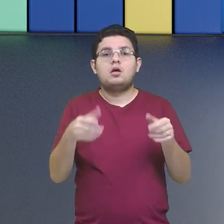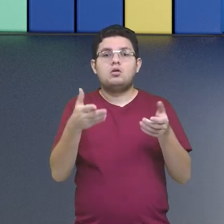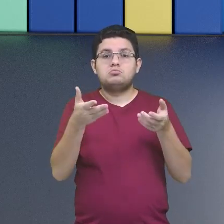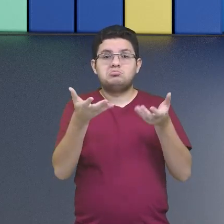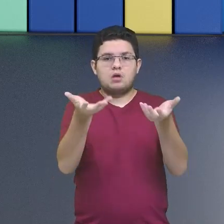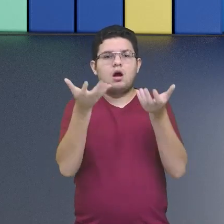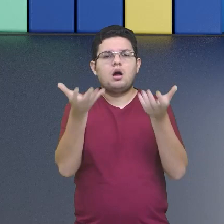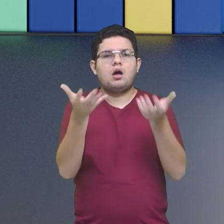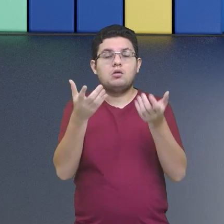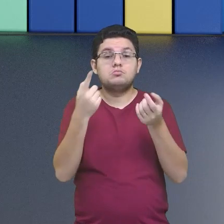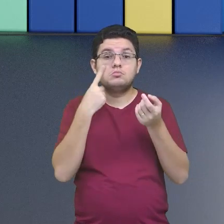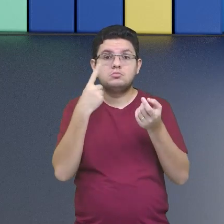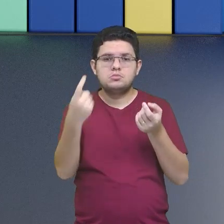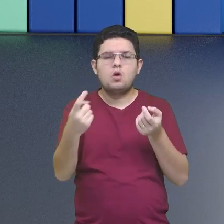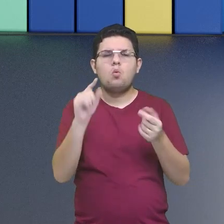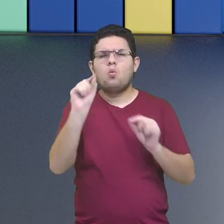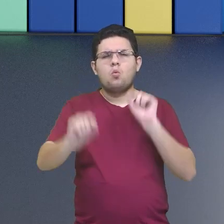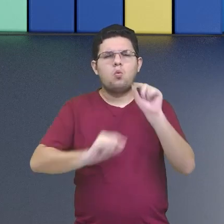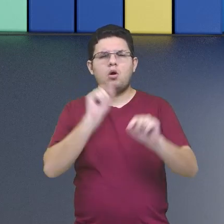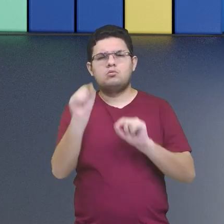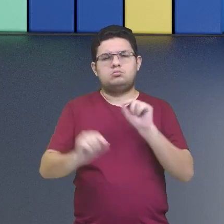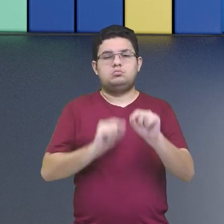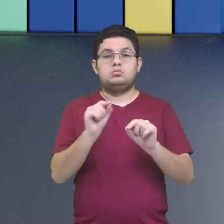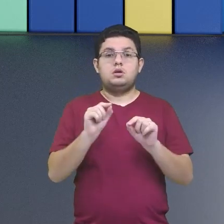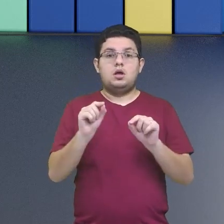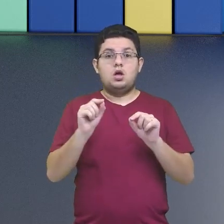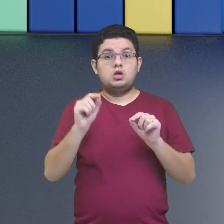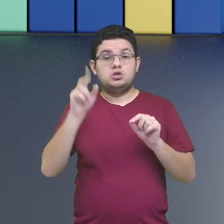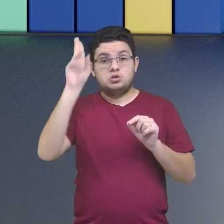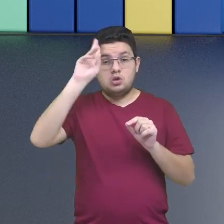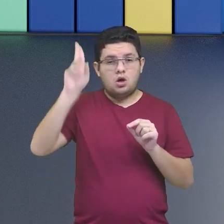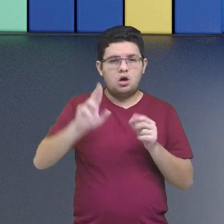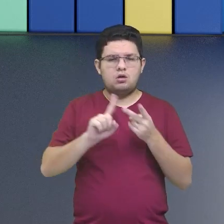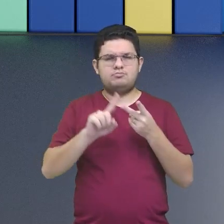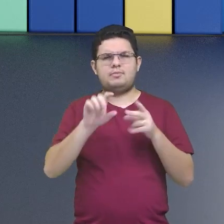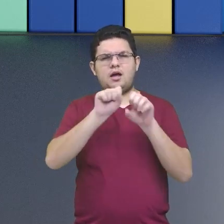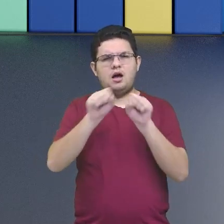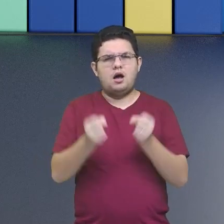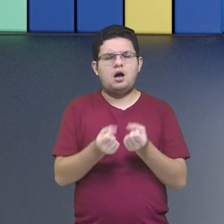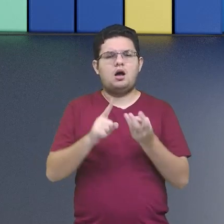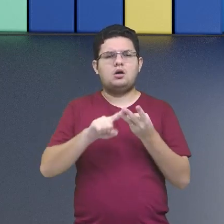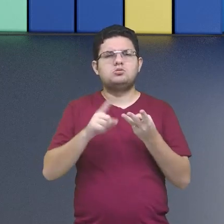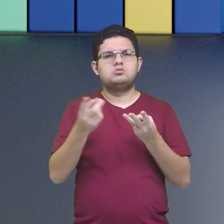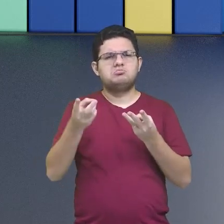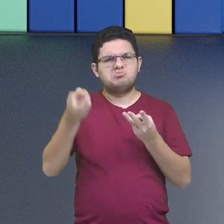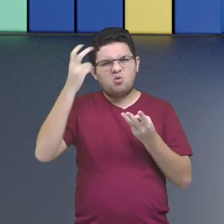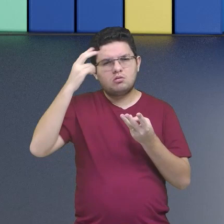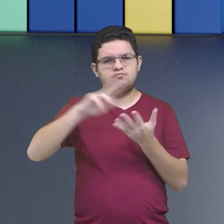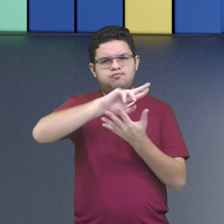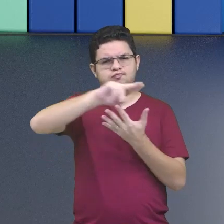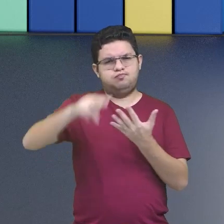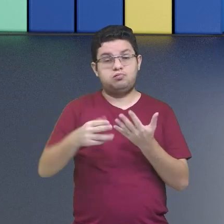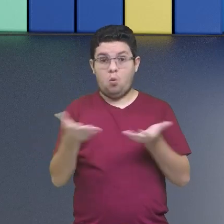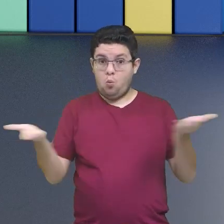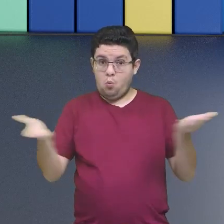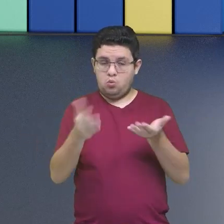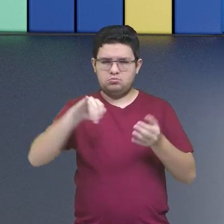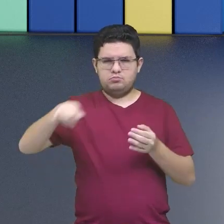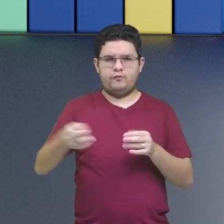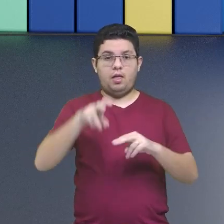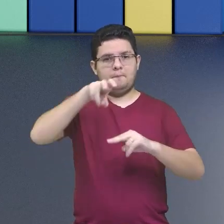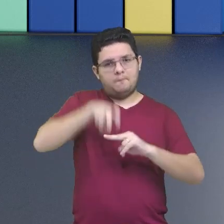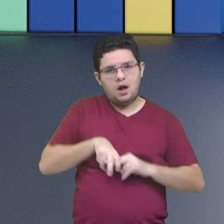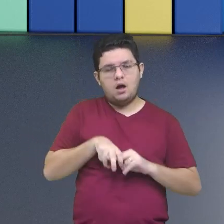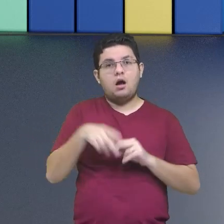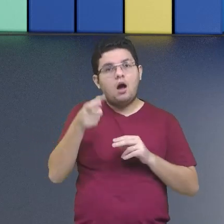arte, lugares, diversas culturas, aí presta atenção, assiste o programa de hoje, tá bom? Eu